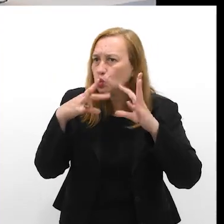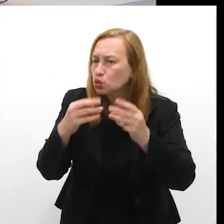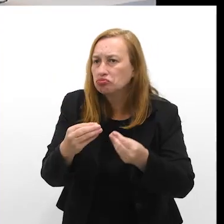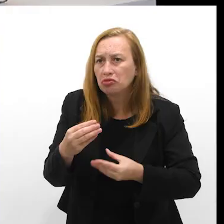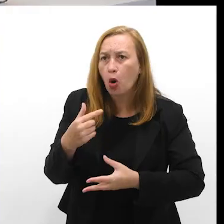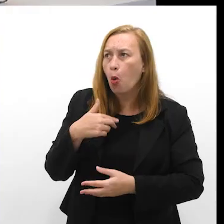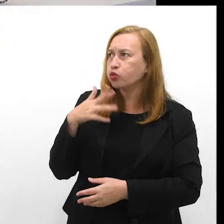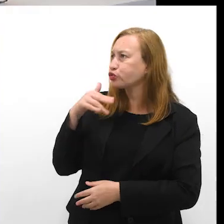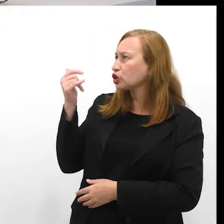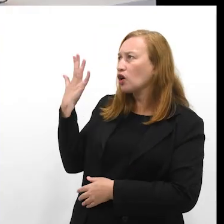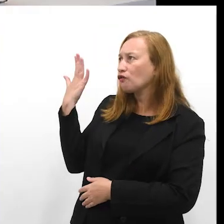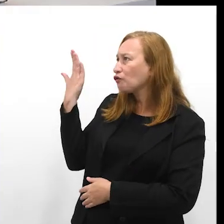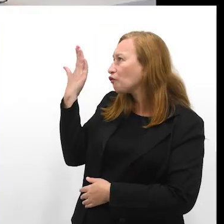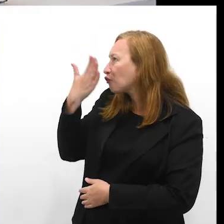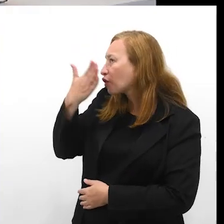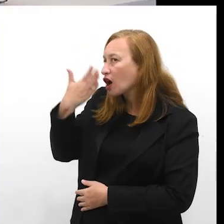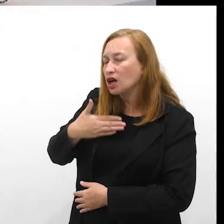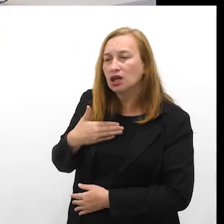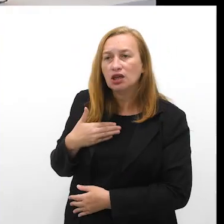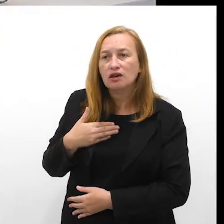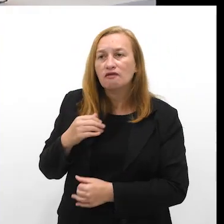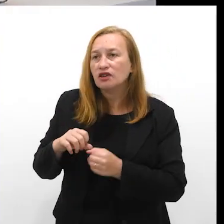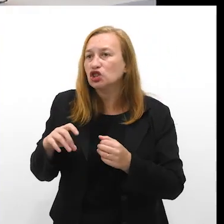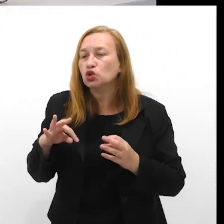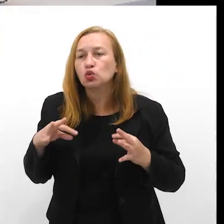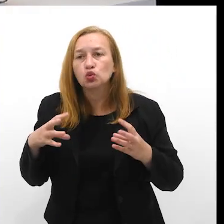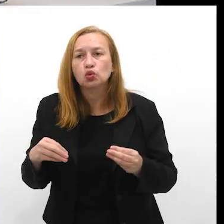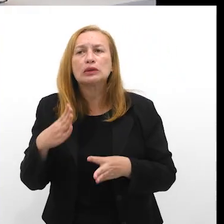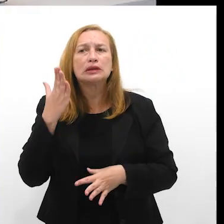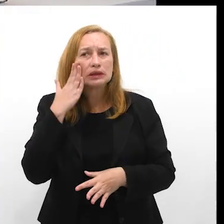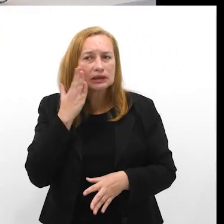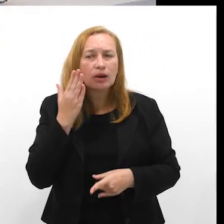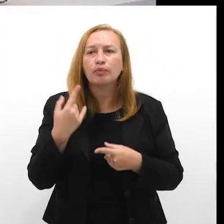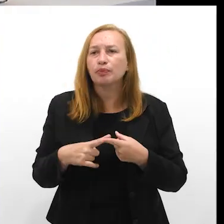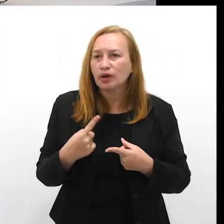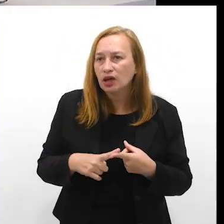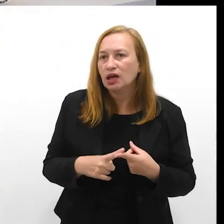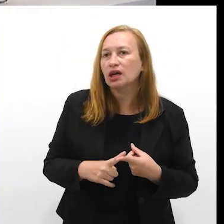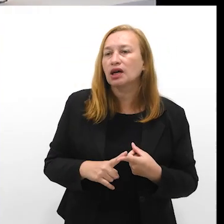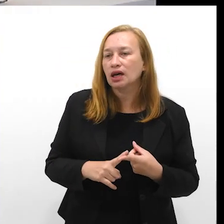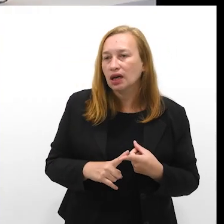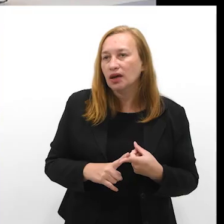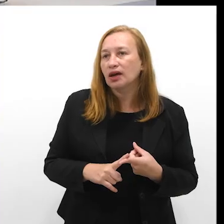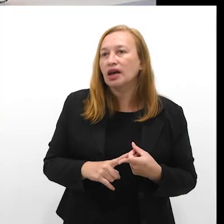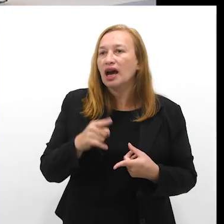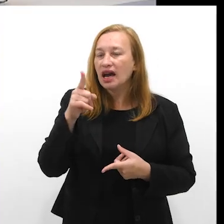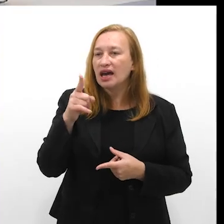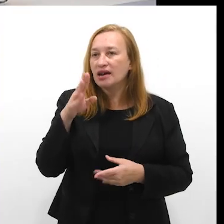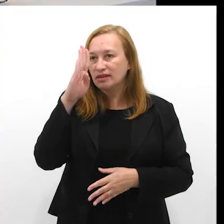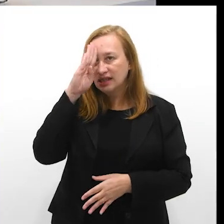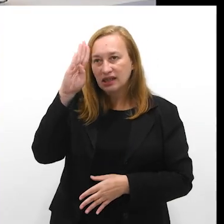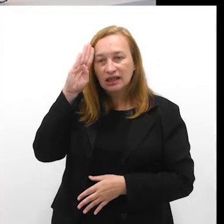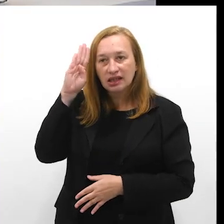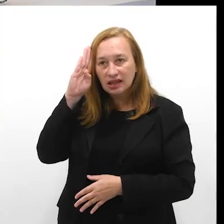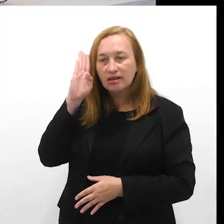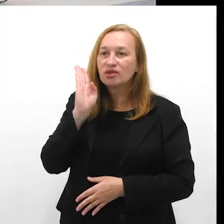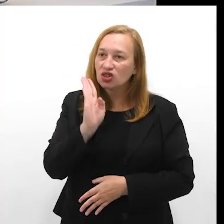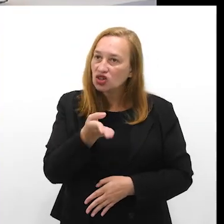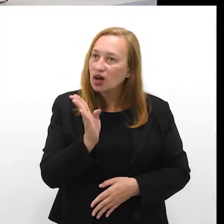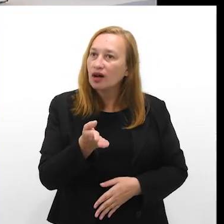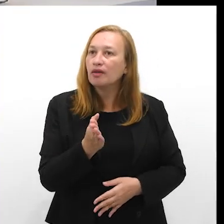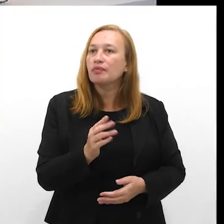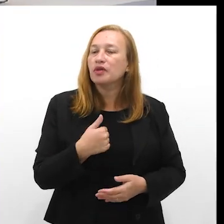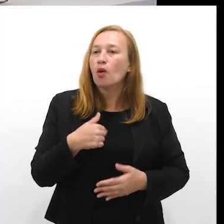forra tudo, eu nunca tinha visto isso, né? É. Ele forra tudo, e ele sabe por quê ele forra tudo. Aí já parte